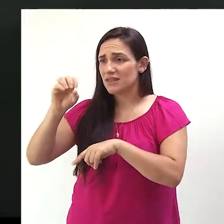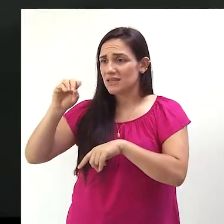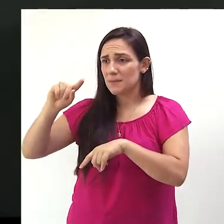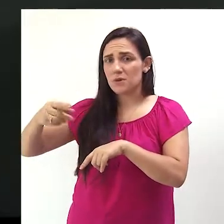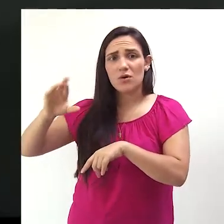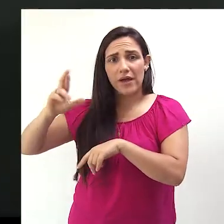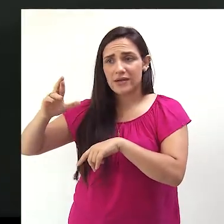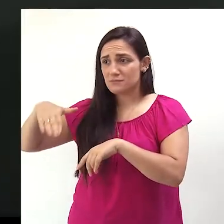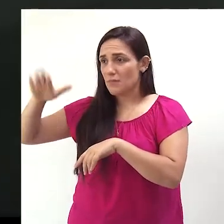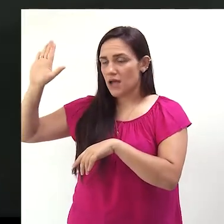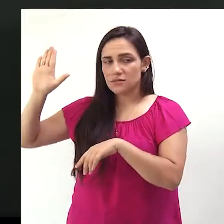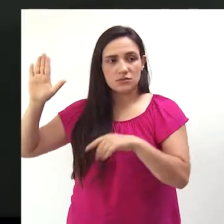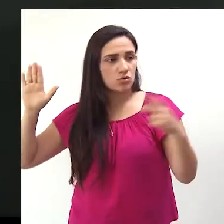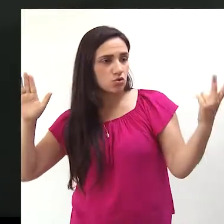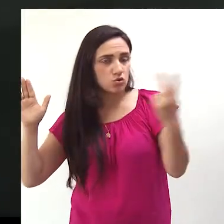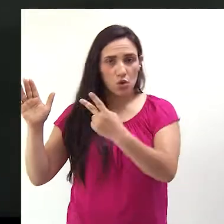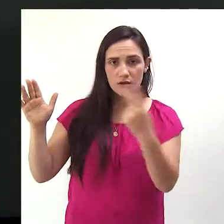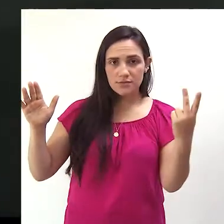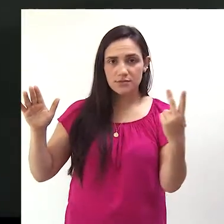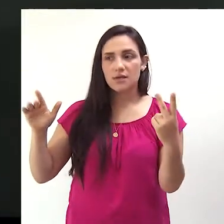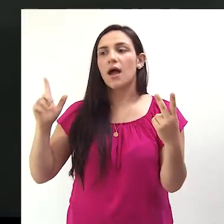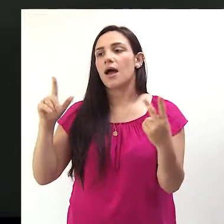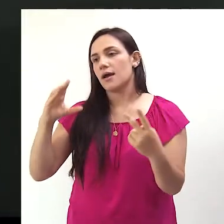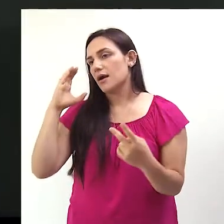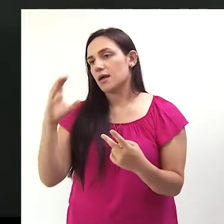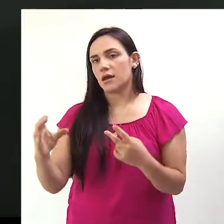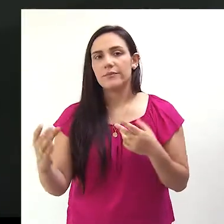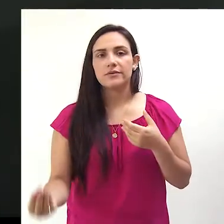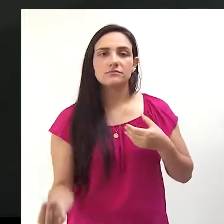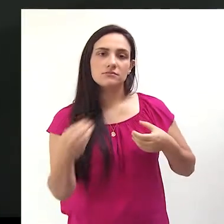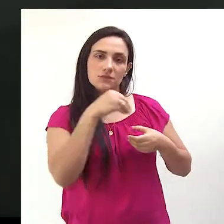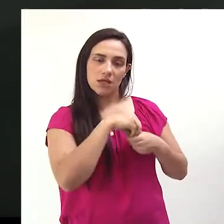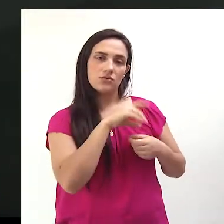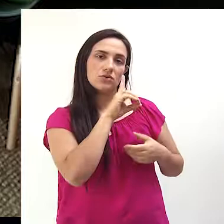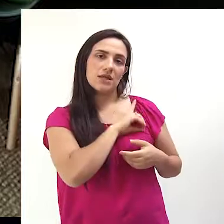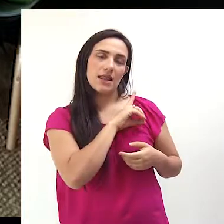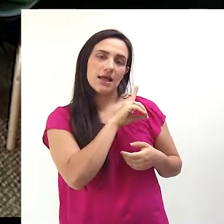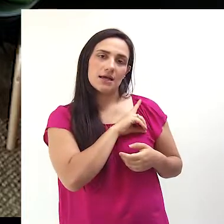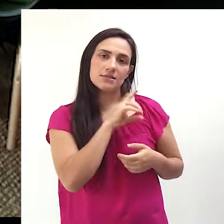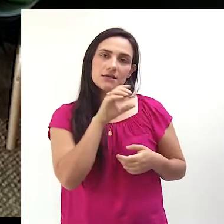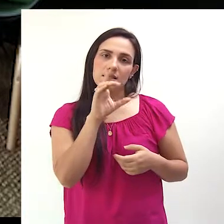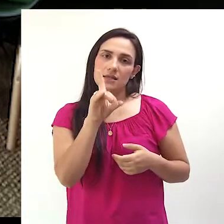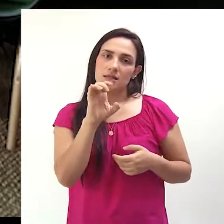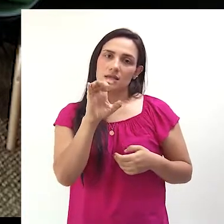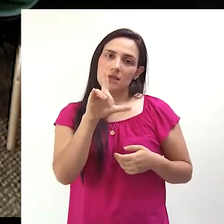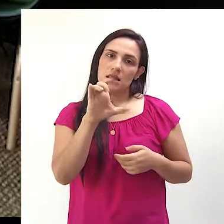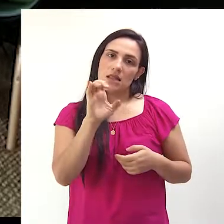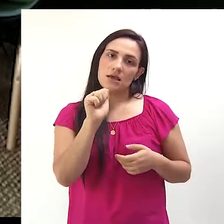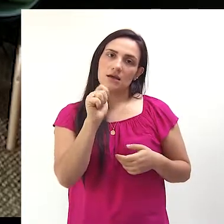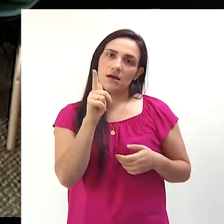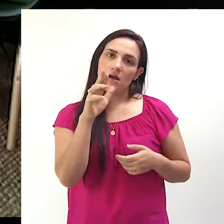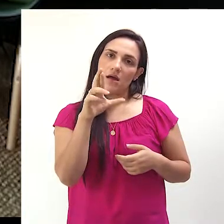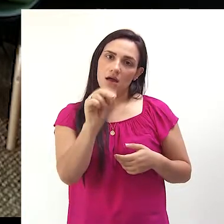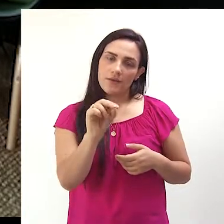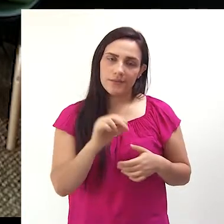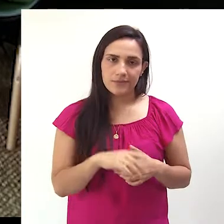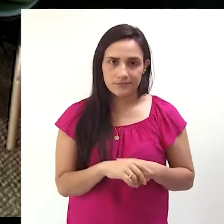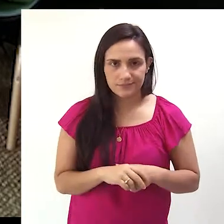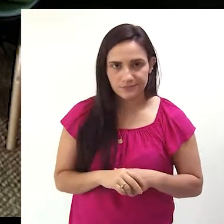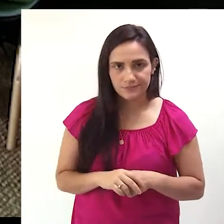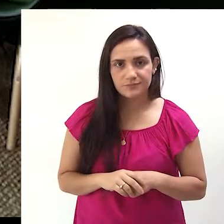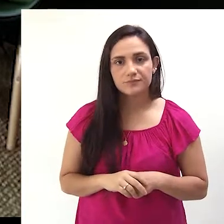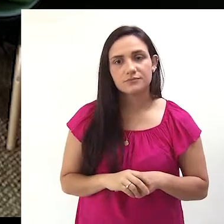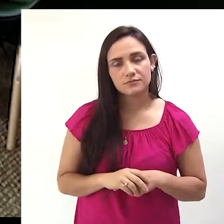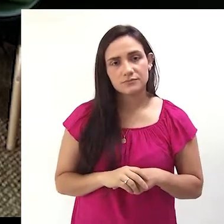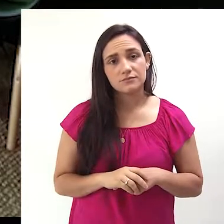principais correntes de crime, é que vai atuar a Deleagro. E, não obstante, nos crimes que não